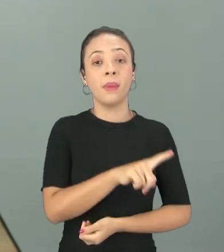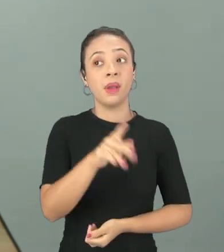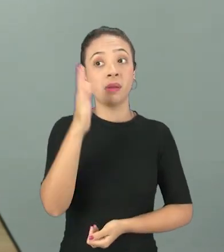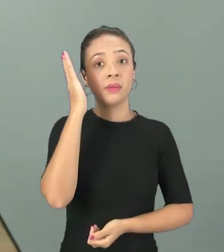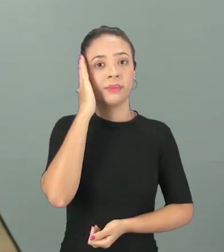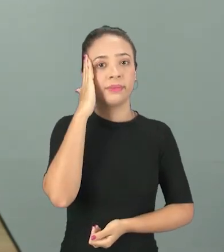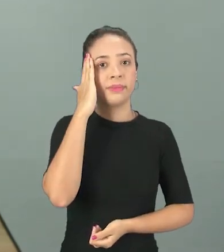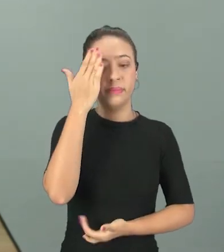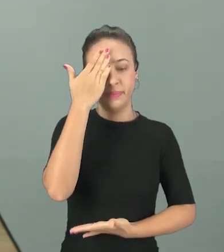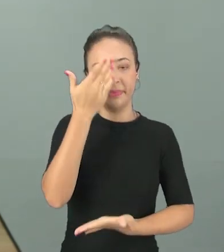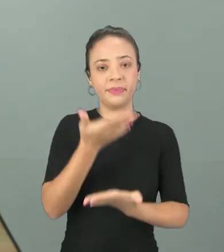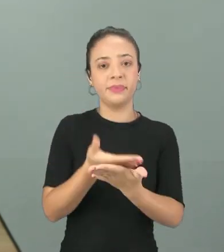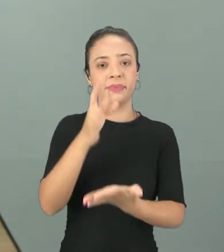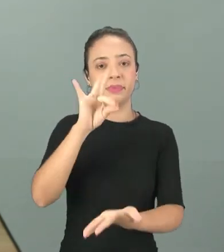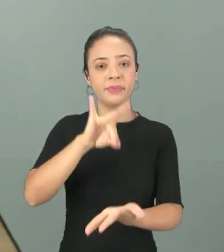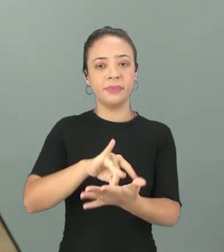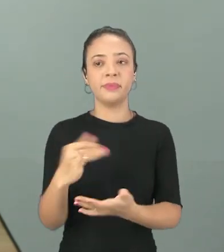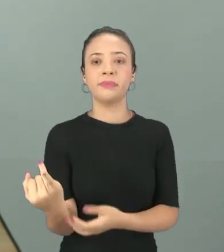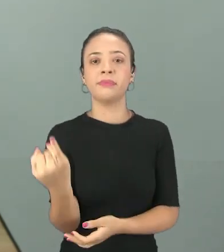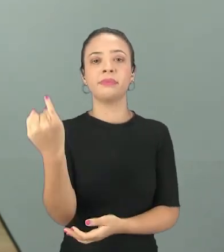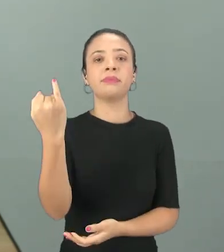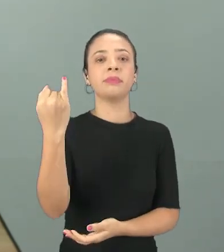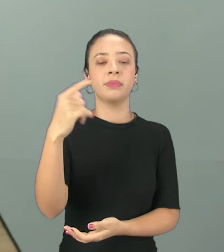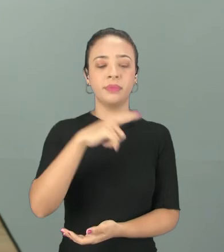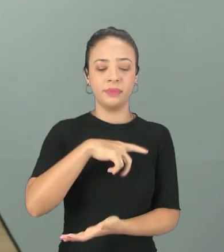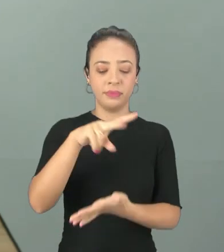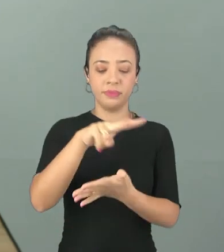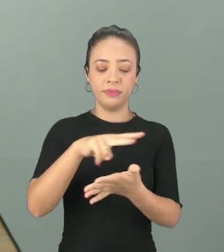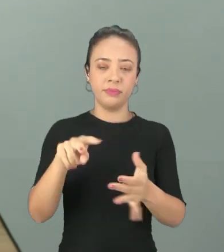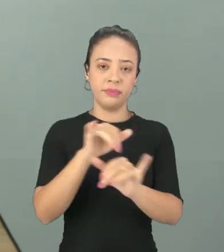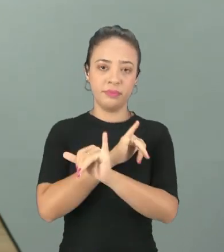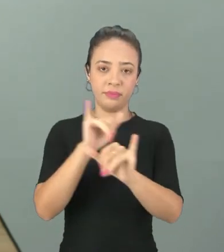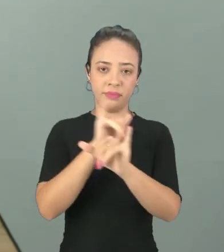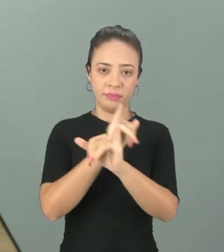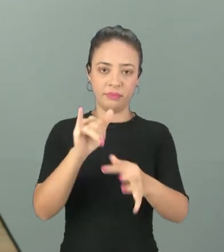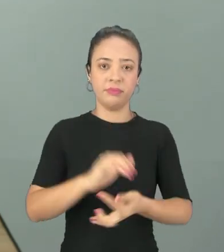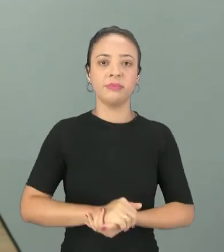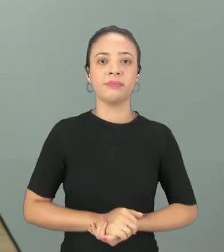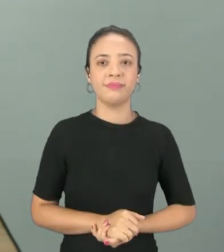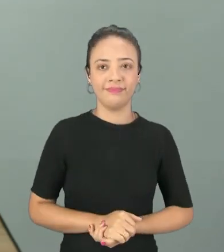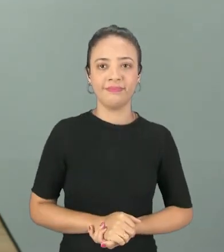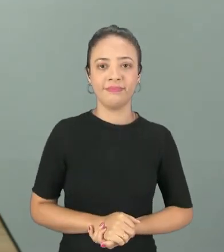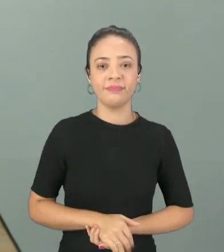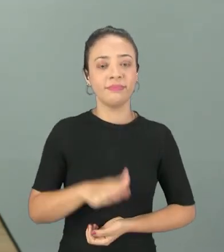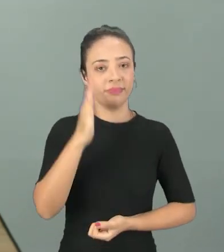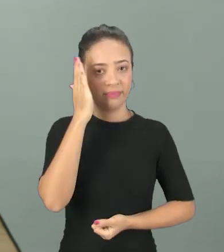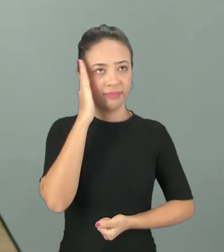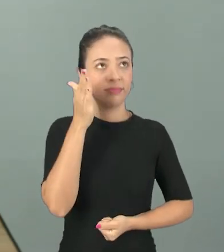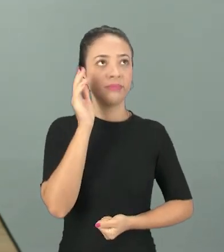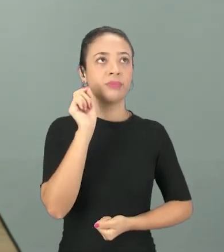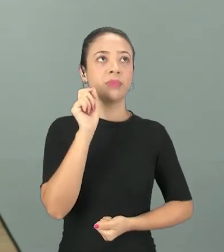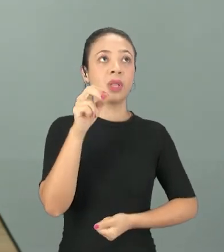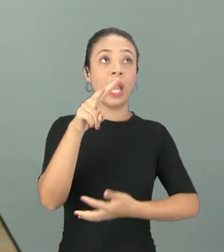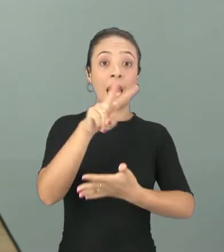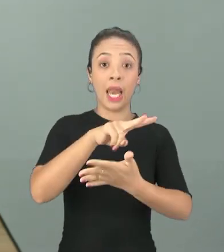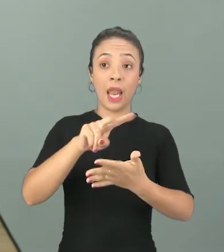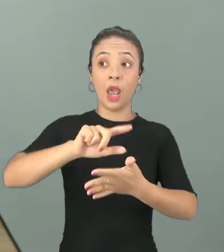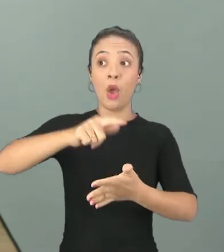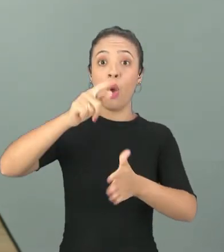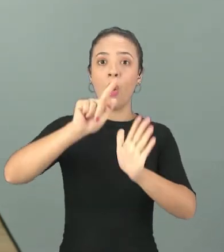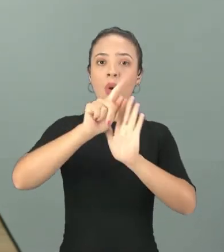tenham certeza da importância de ler notícias. A gente sabe que ler outros